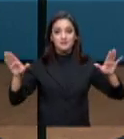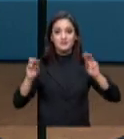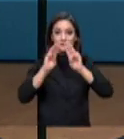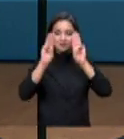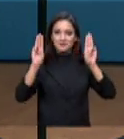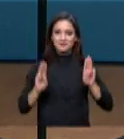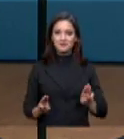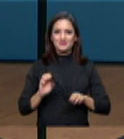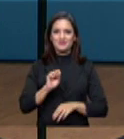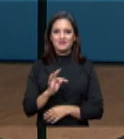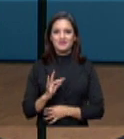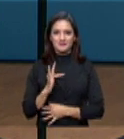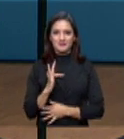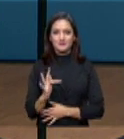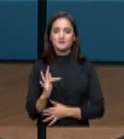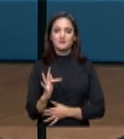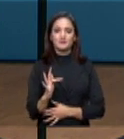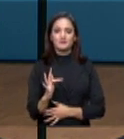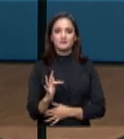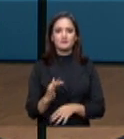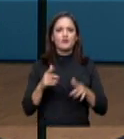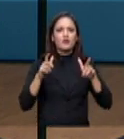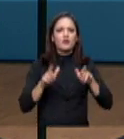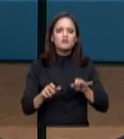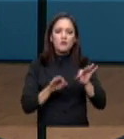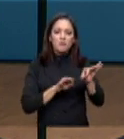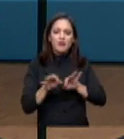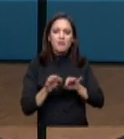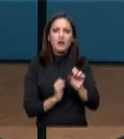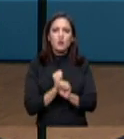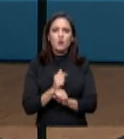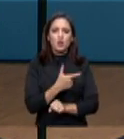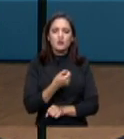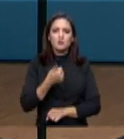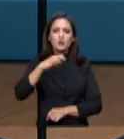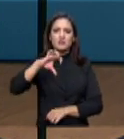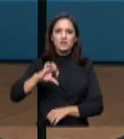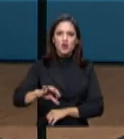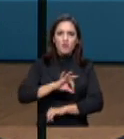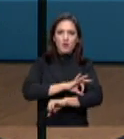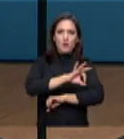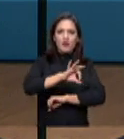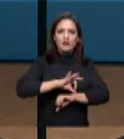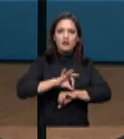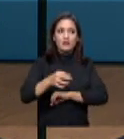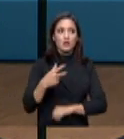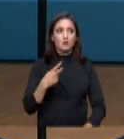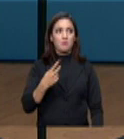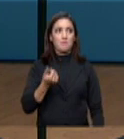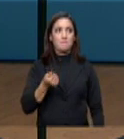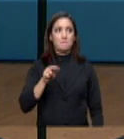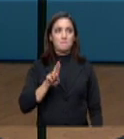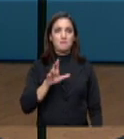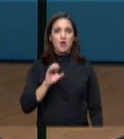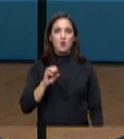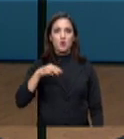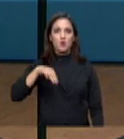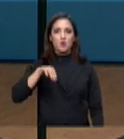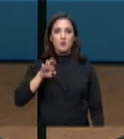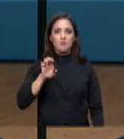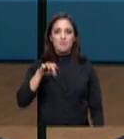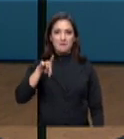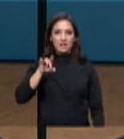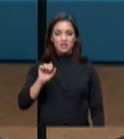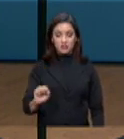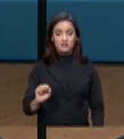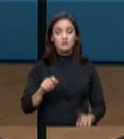Museu do Supremo Tribunal Federal. O espaço foi projetado em 2019 pelo arquiteto modernista Paulo Mendes da Rocha, falecido em maio deste